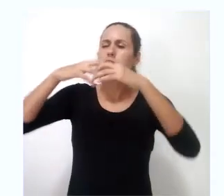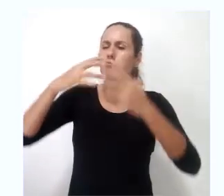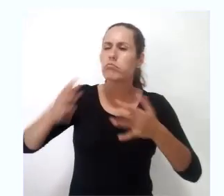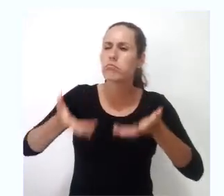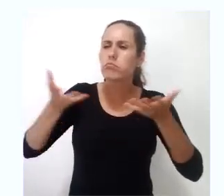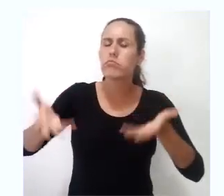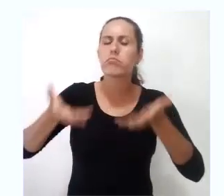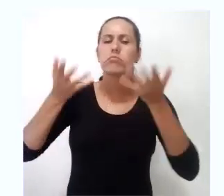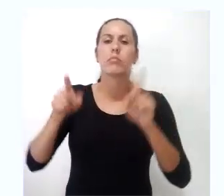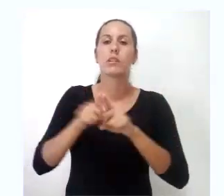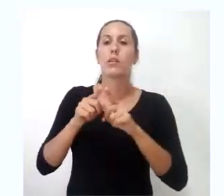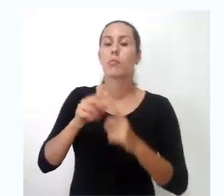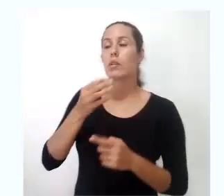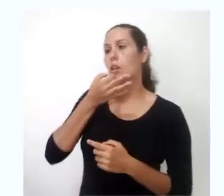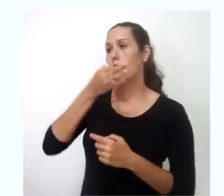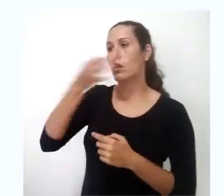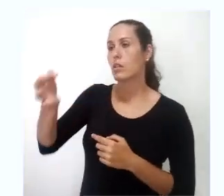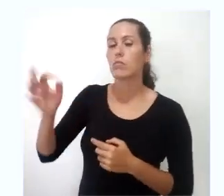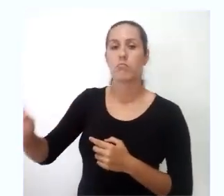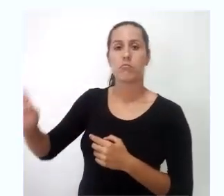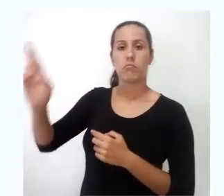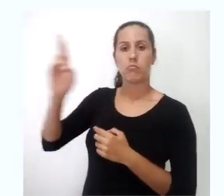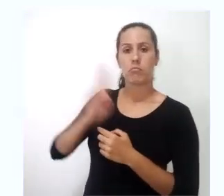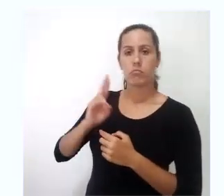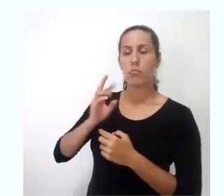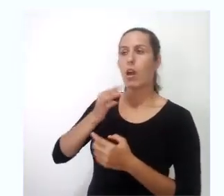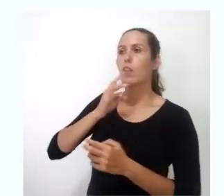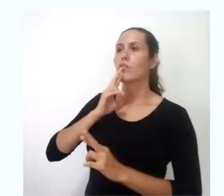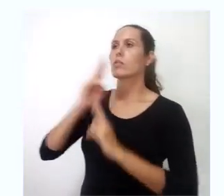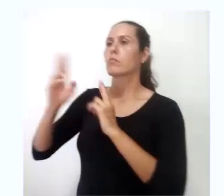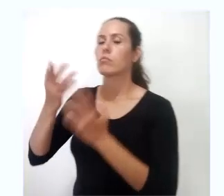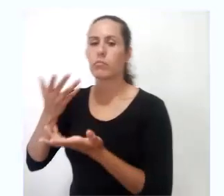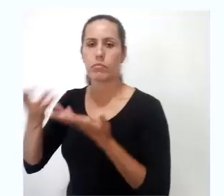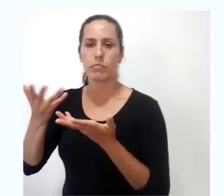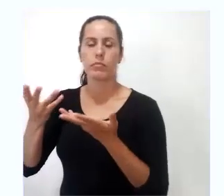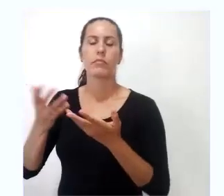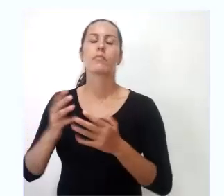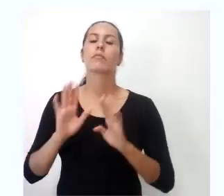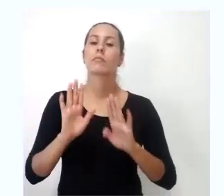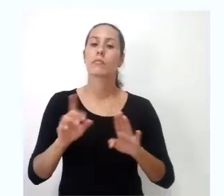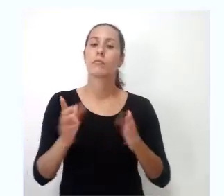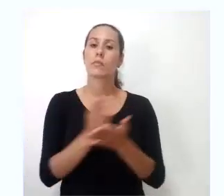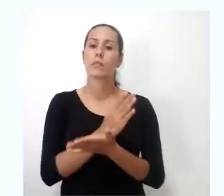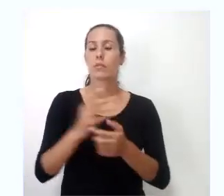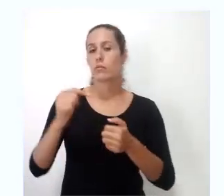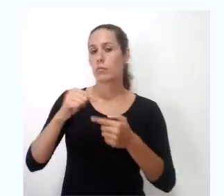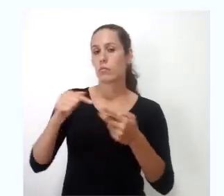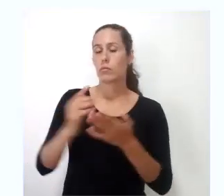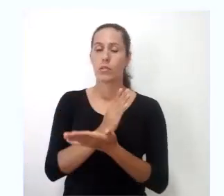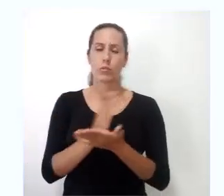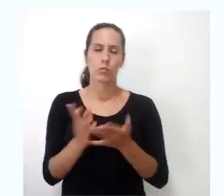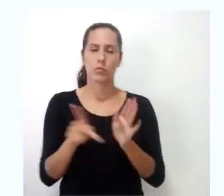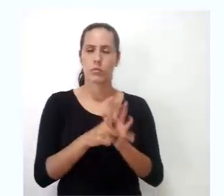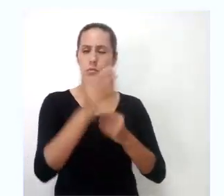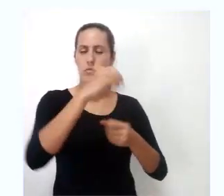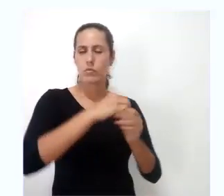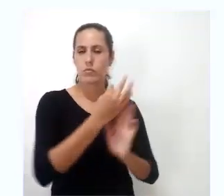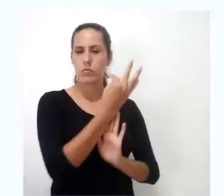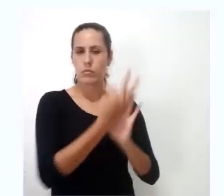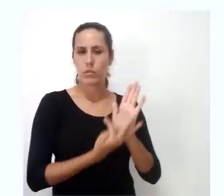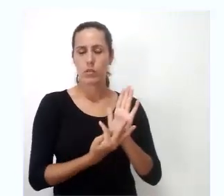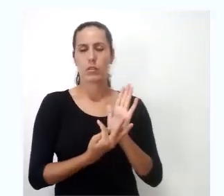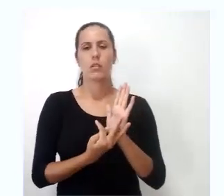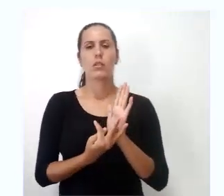uma discussão. E lembrar que existe a contra-argumentação. Enfim, os recursos persuasivos do texto, certo? De